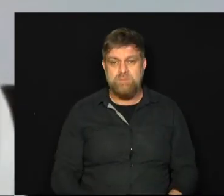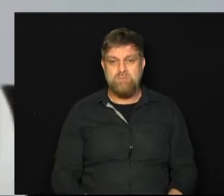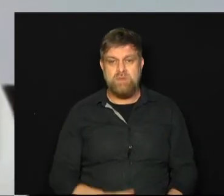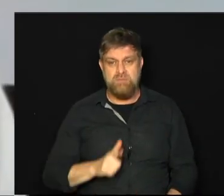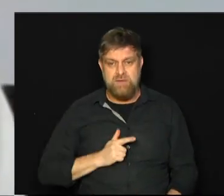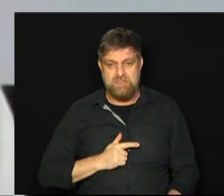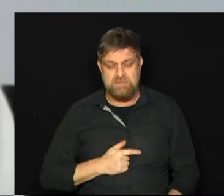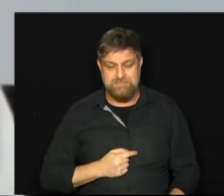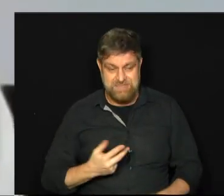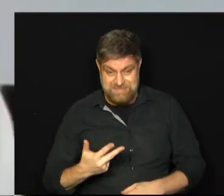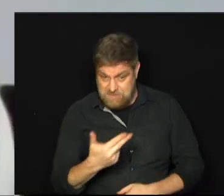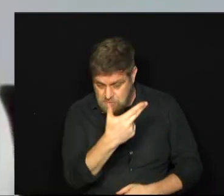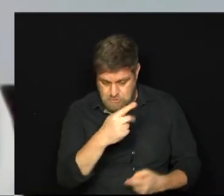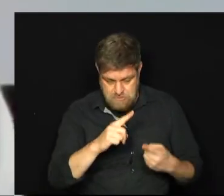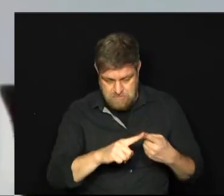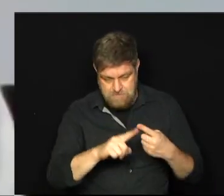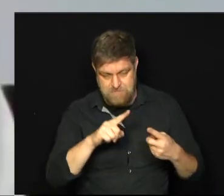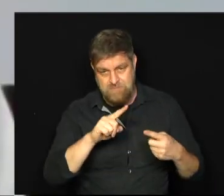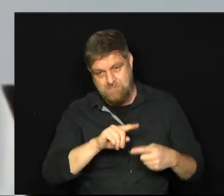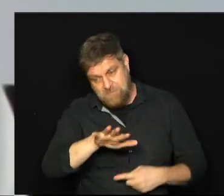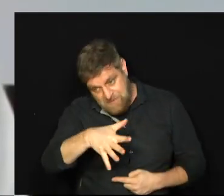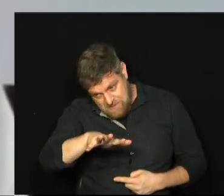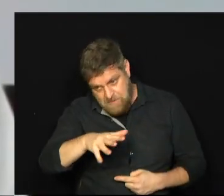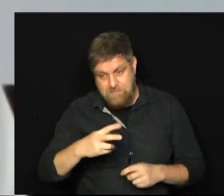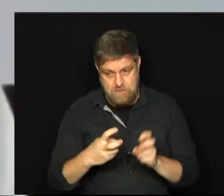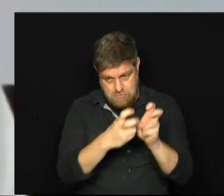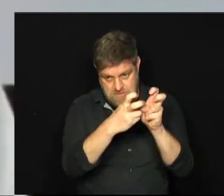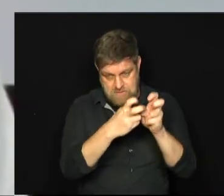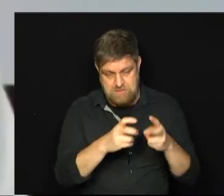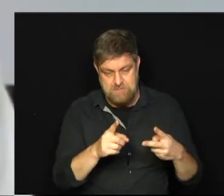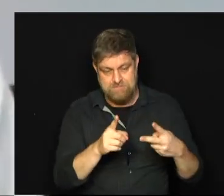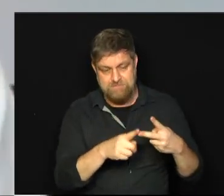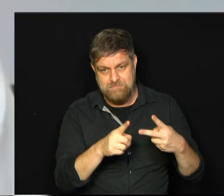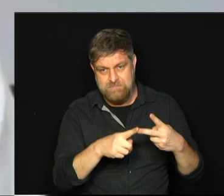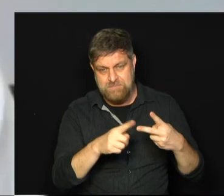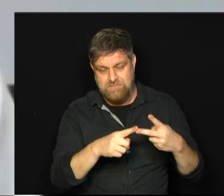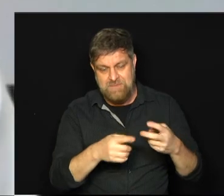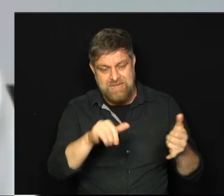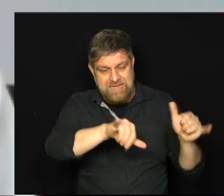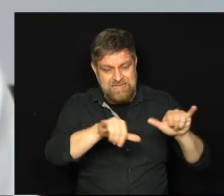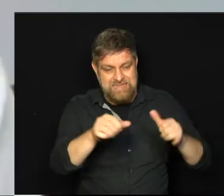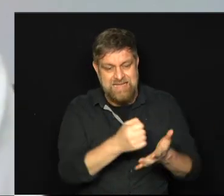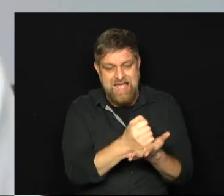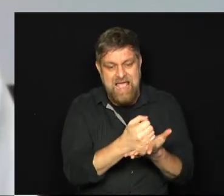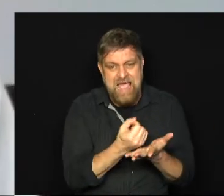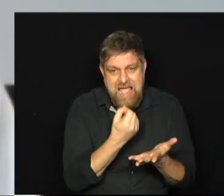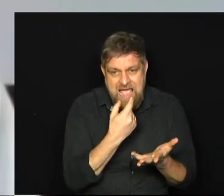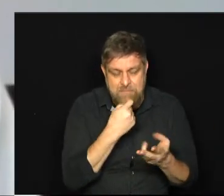essência, é cirurgia, dependendo do câncer, quimioterapia,